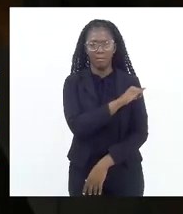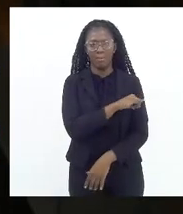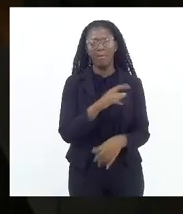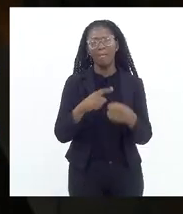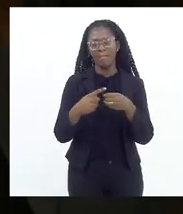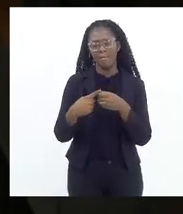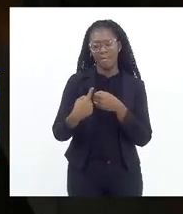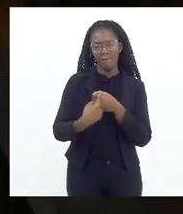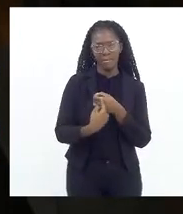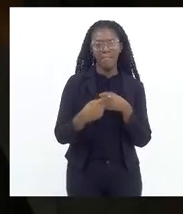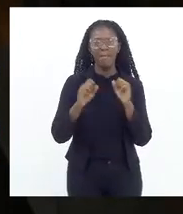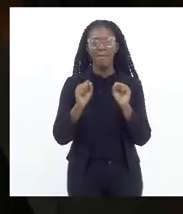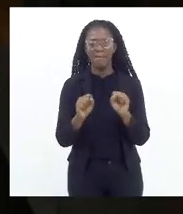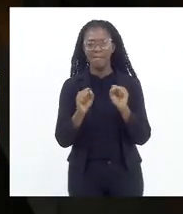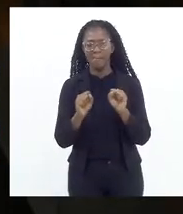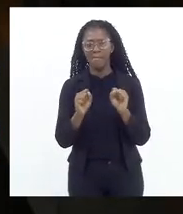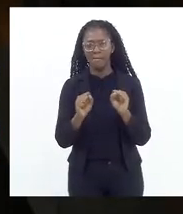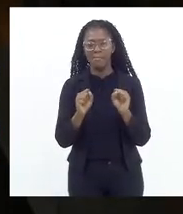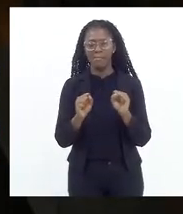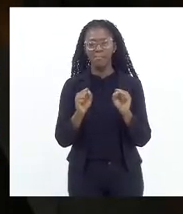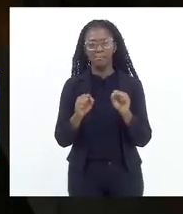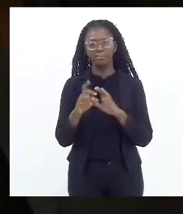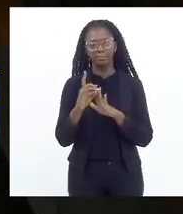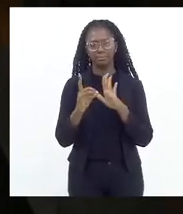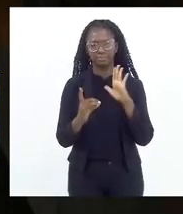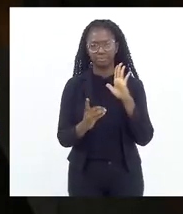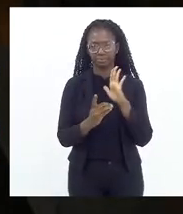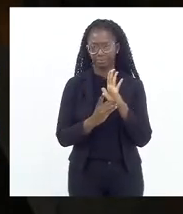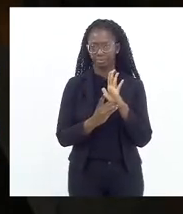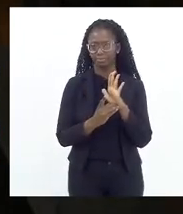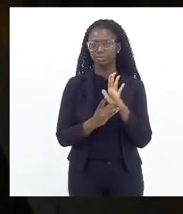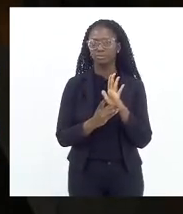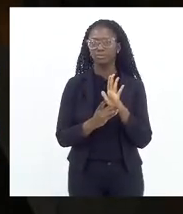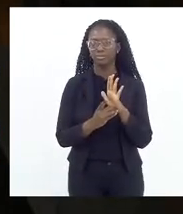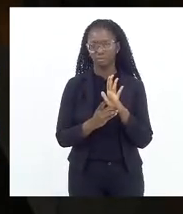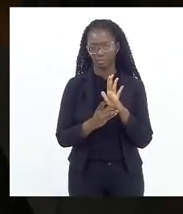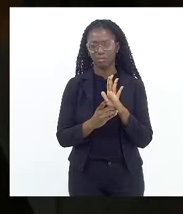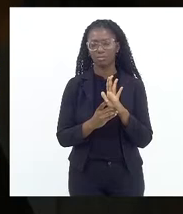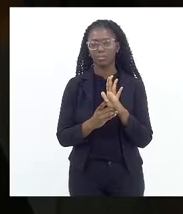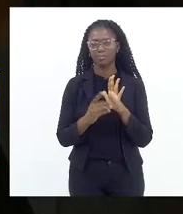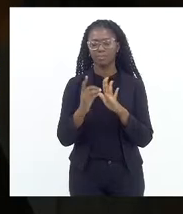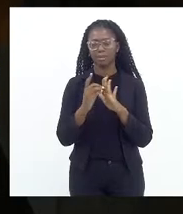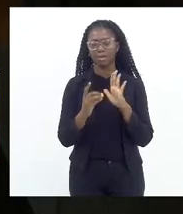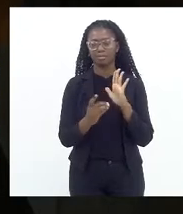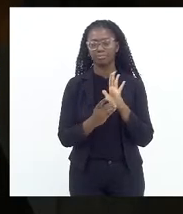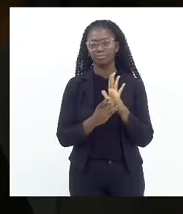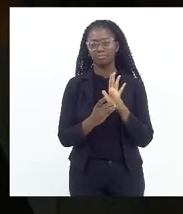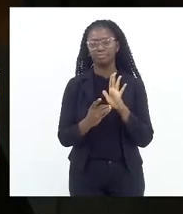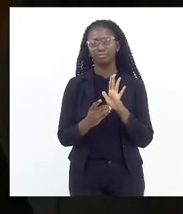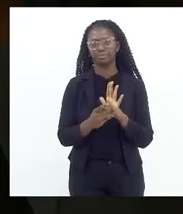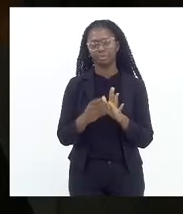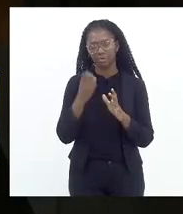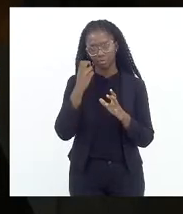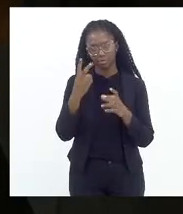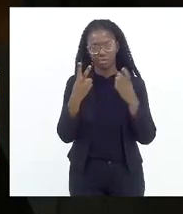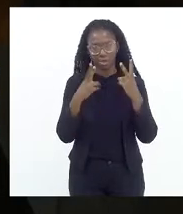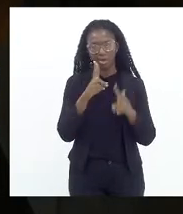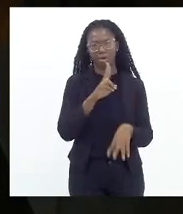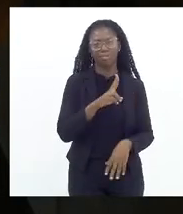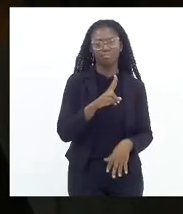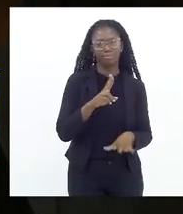municípios poderão, por decreto, definir parâmetros para uso ou não de